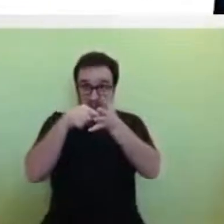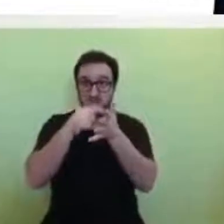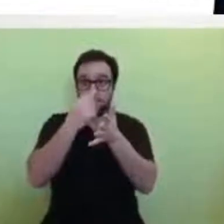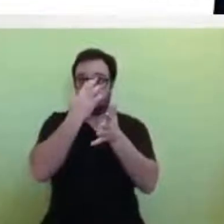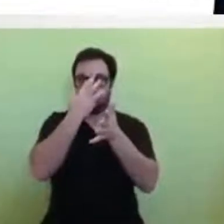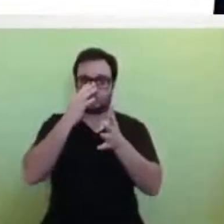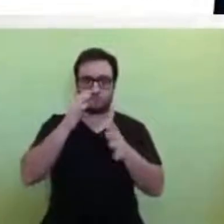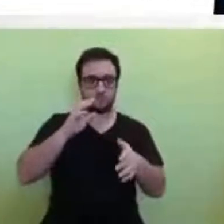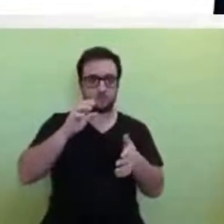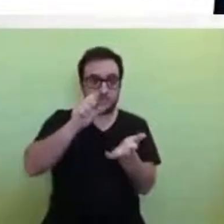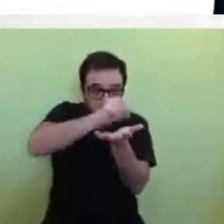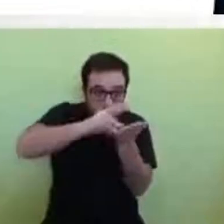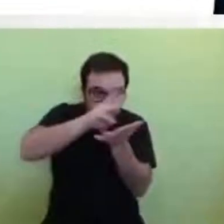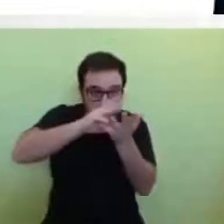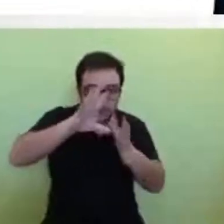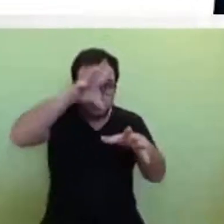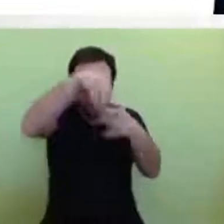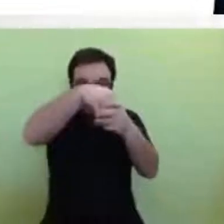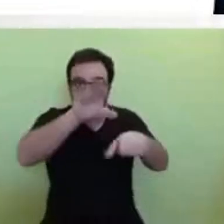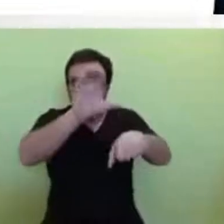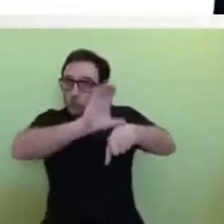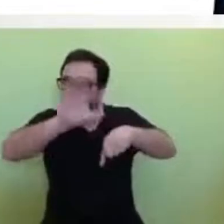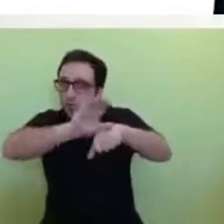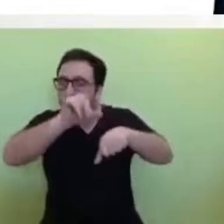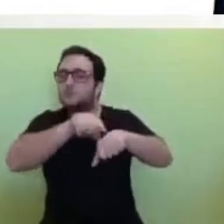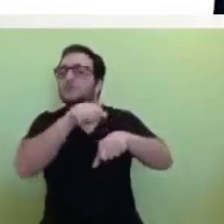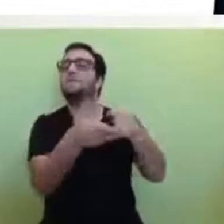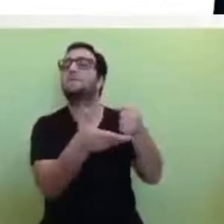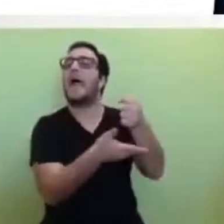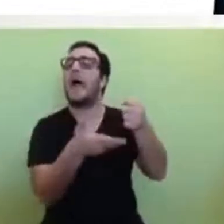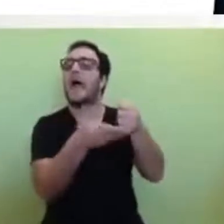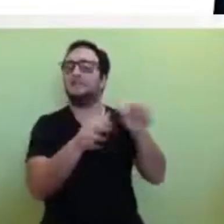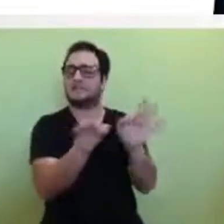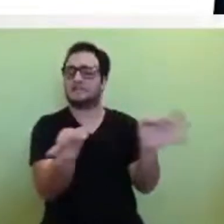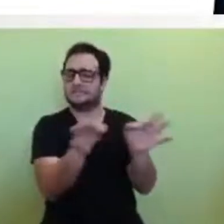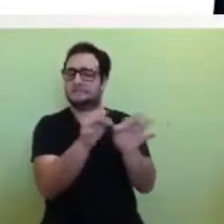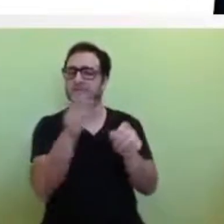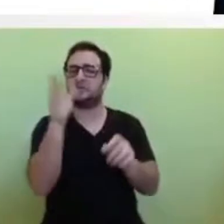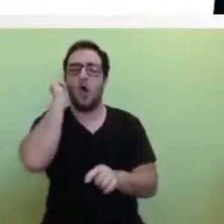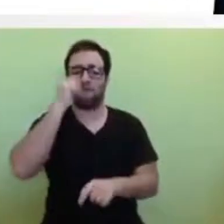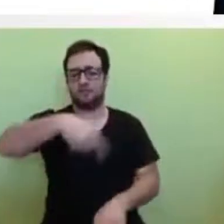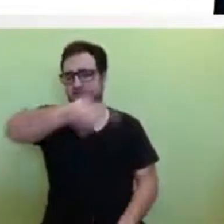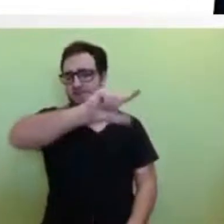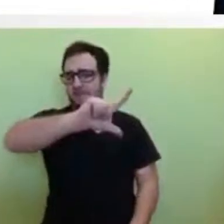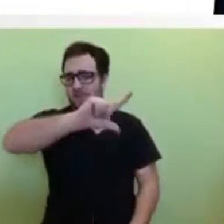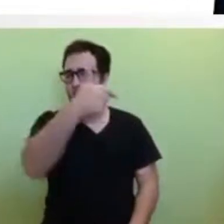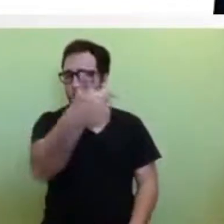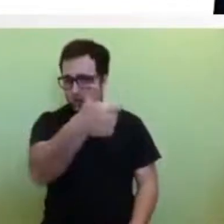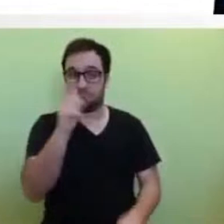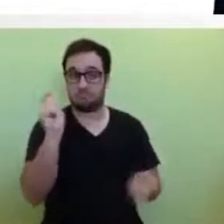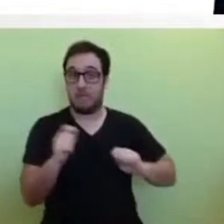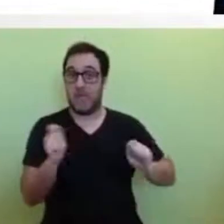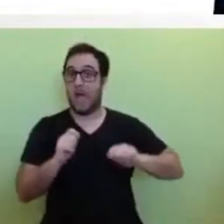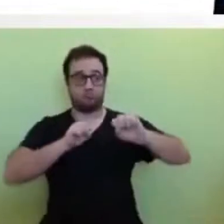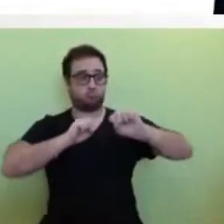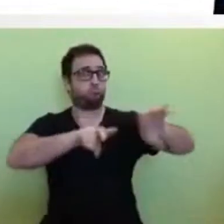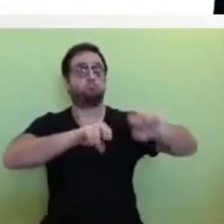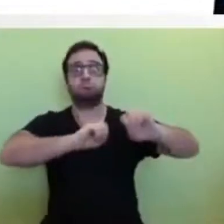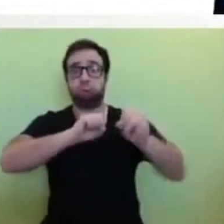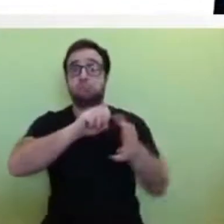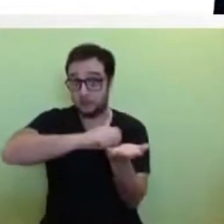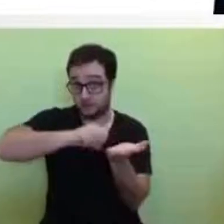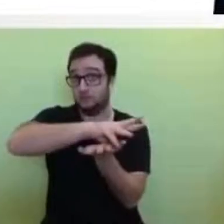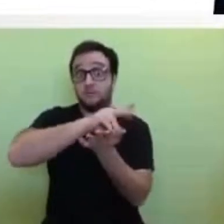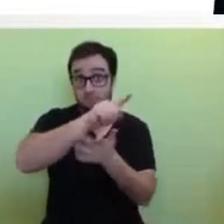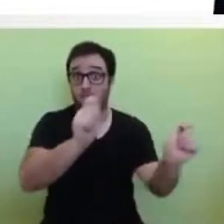cursos de Libras, até mesmo para ouvintes, cursos de Libras como segunda língua, né? Serve para a comunicação da língua na